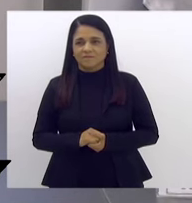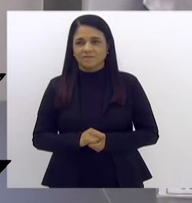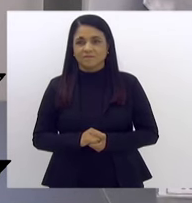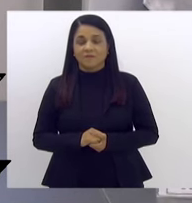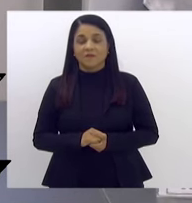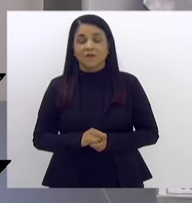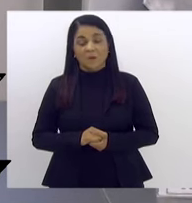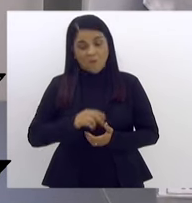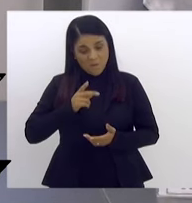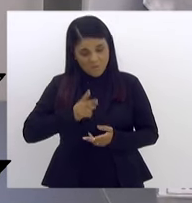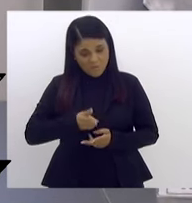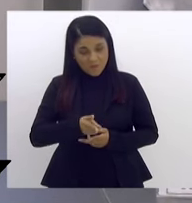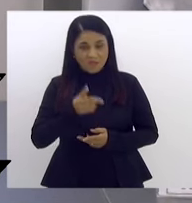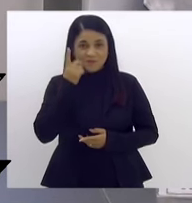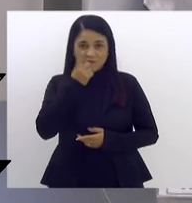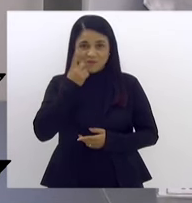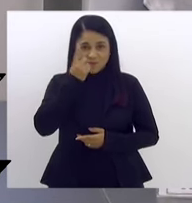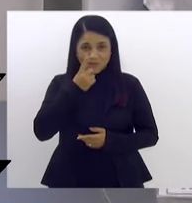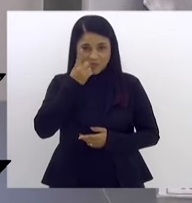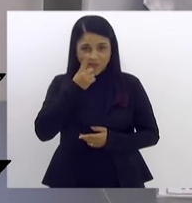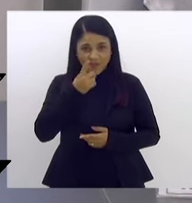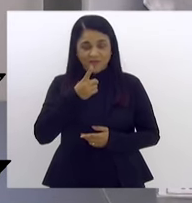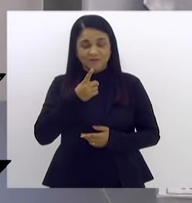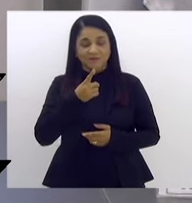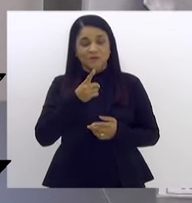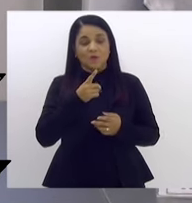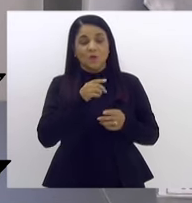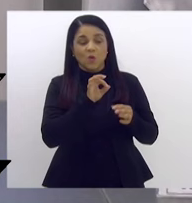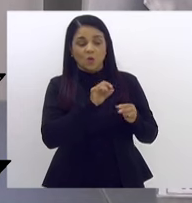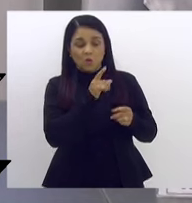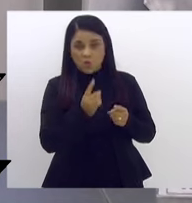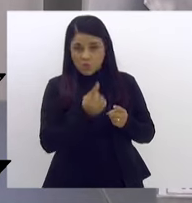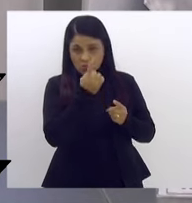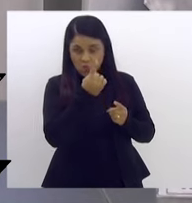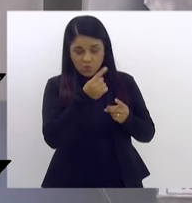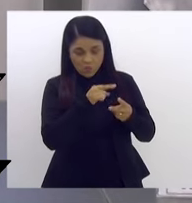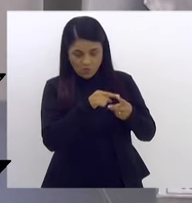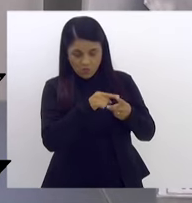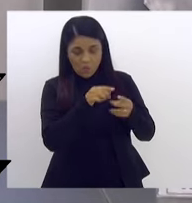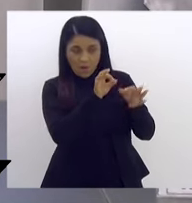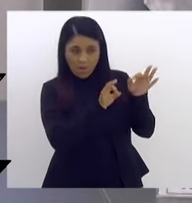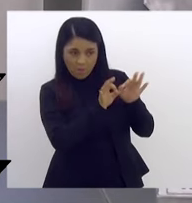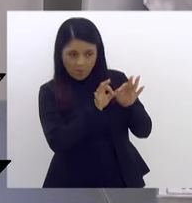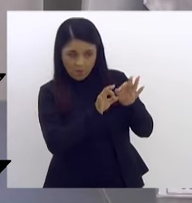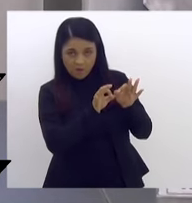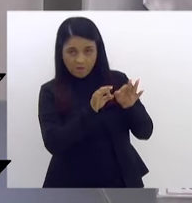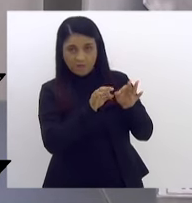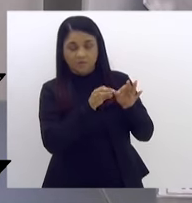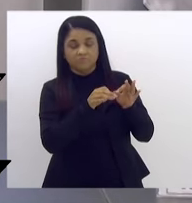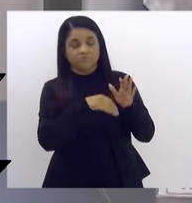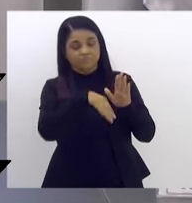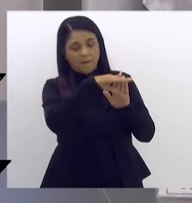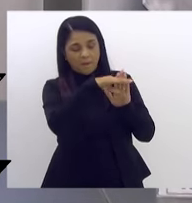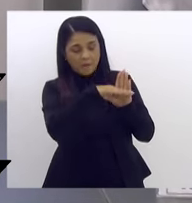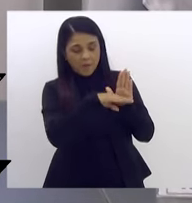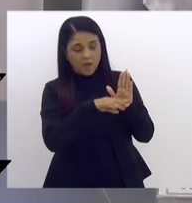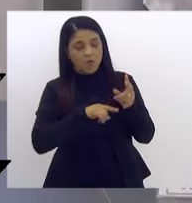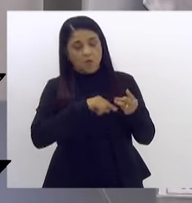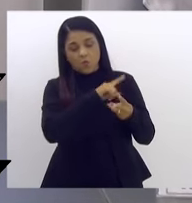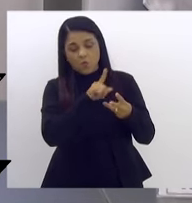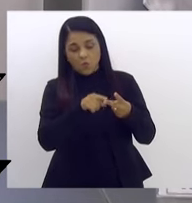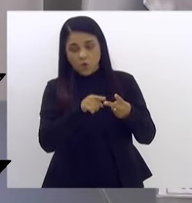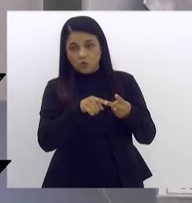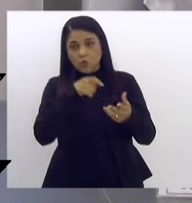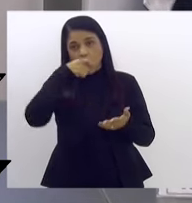mesmo autor eles são complementares um é um programa e o outro é algo obrigatório tá boa